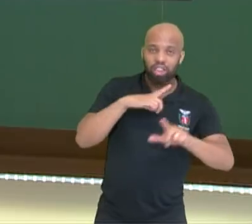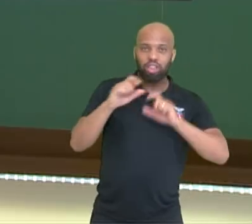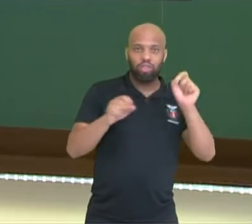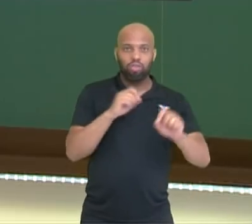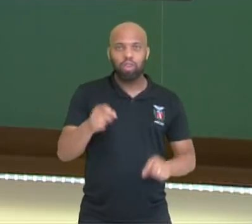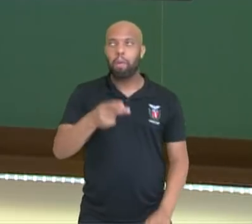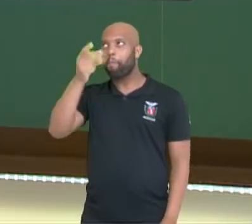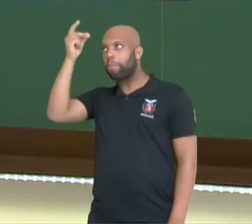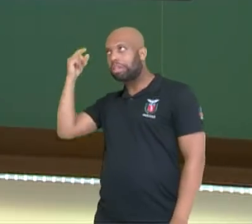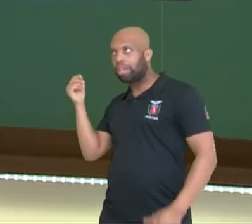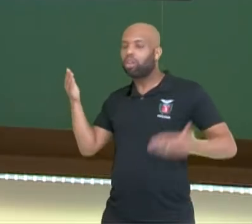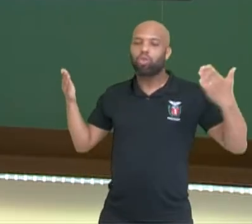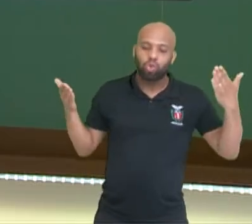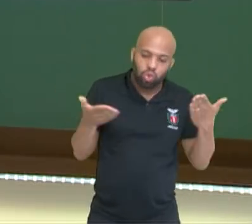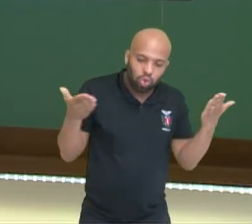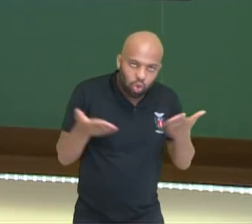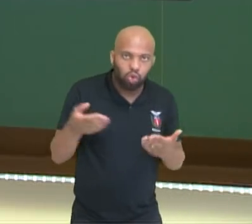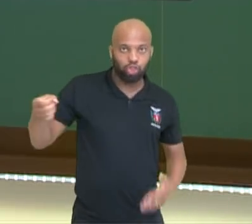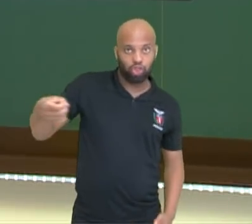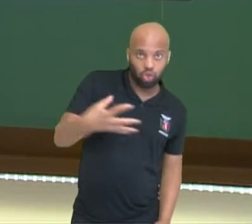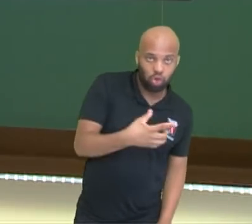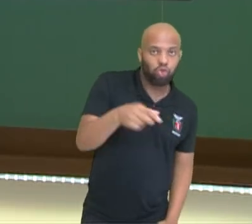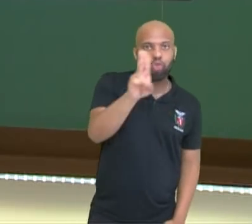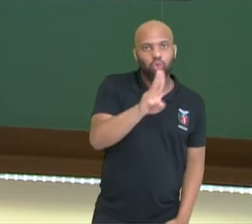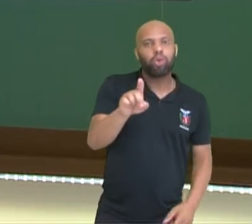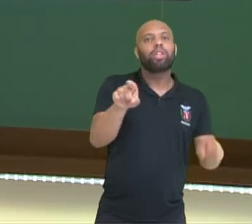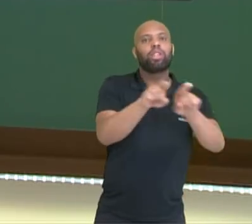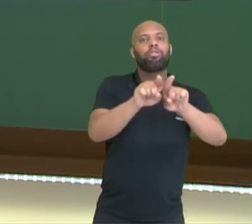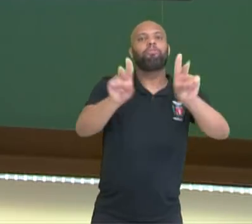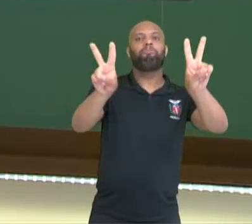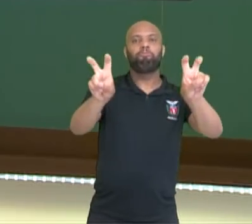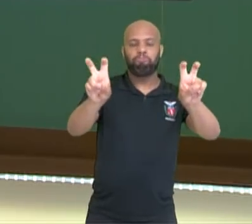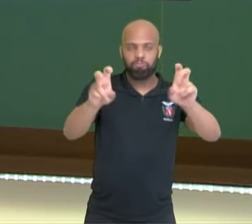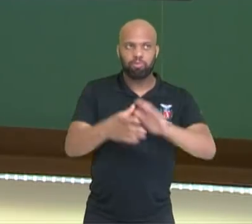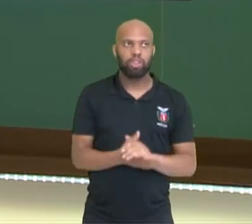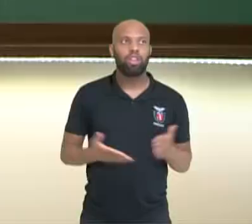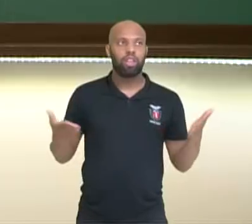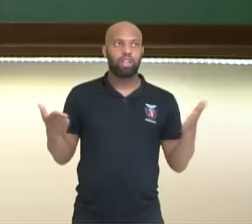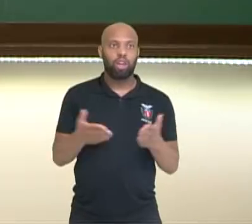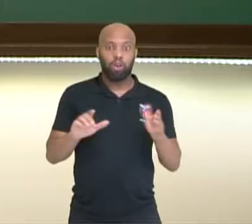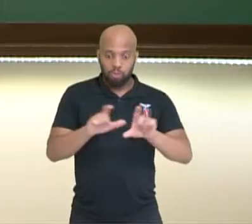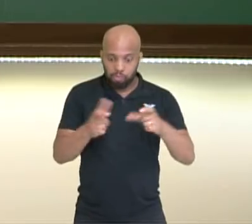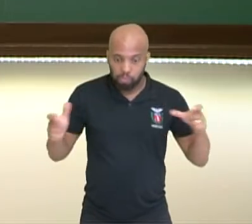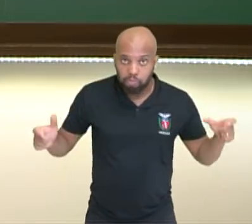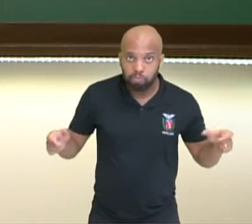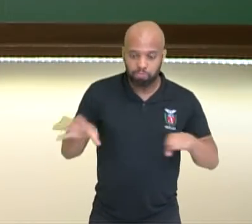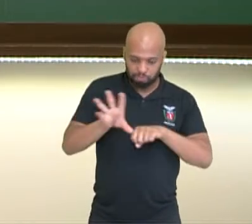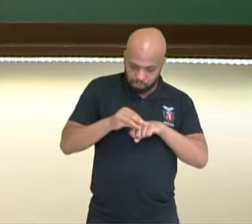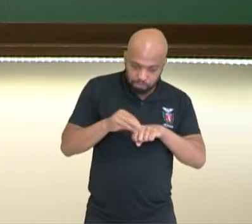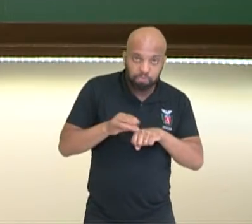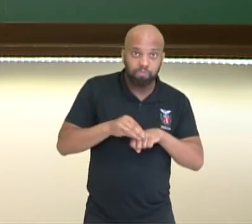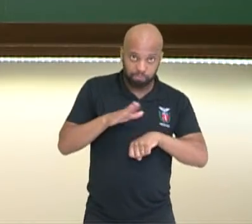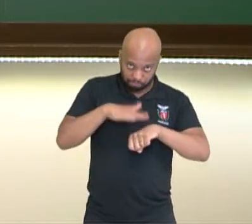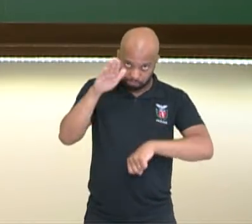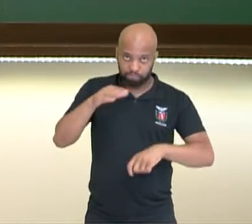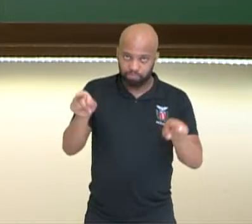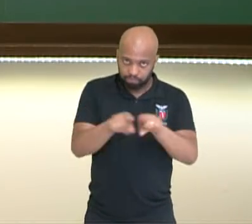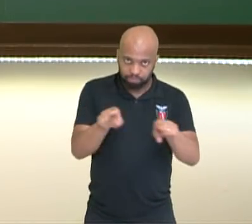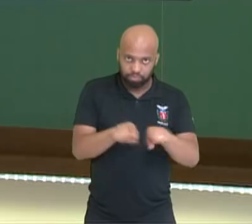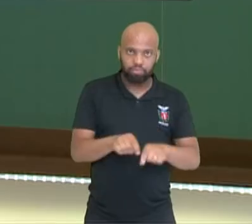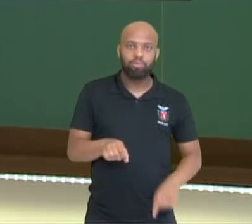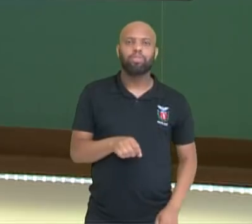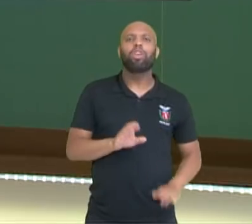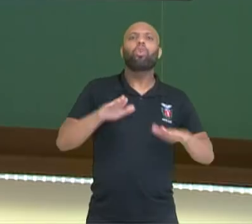arcaísmo ou um neologismo, nós colocamos as aspas, ok? Vamos ampliar um pouquinho o nosso conhecimento, então? Quando usar